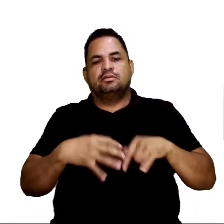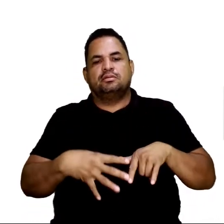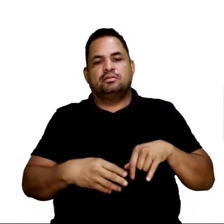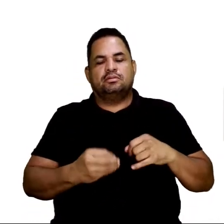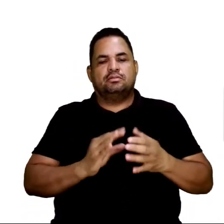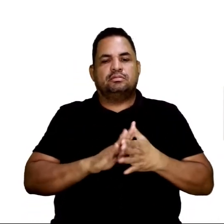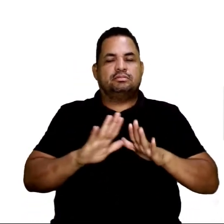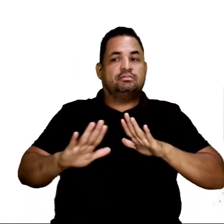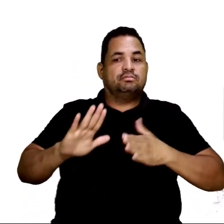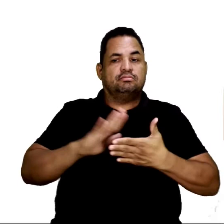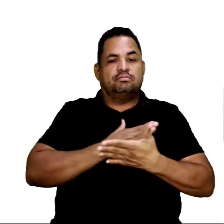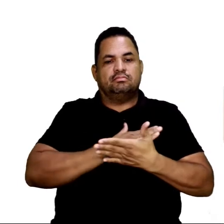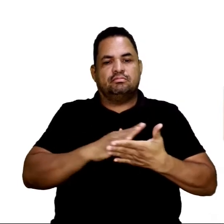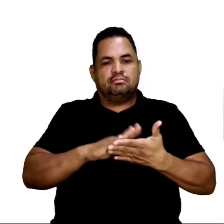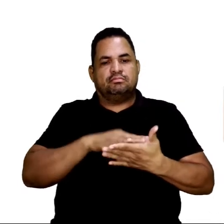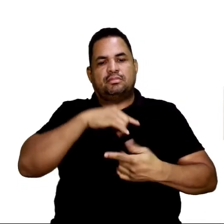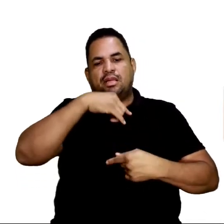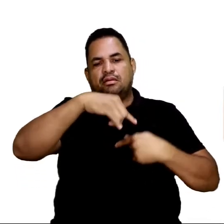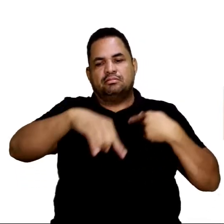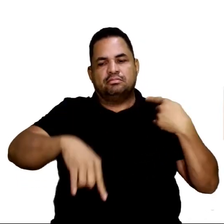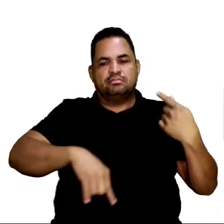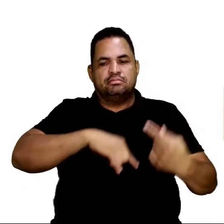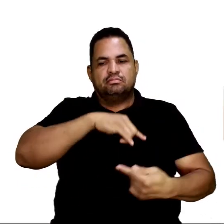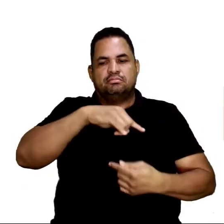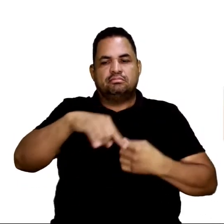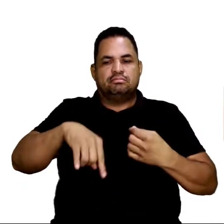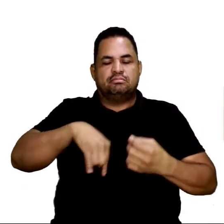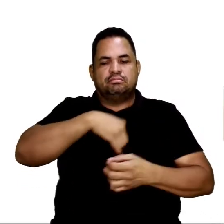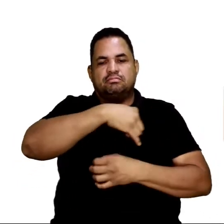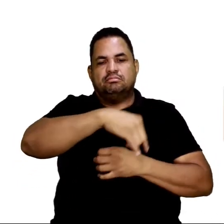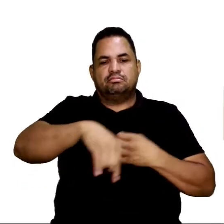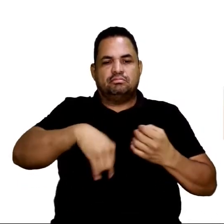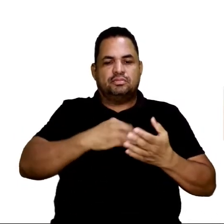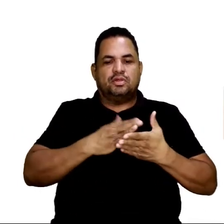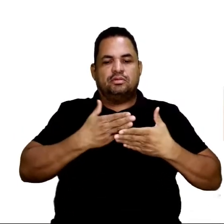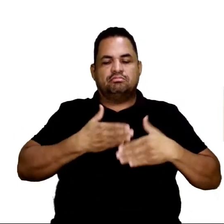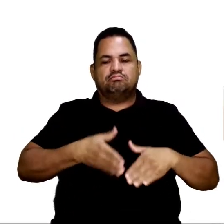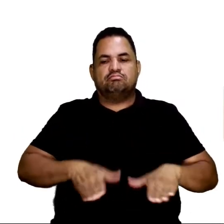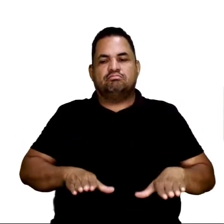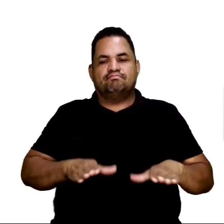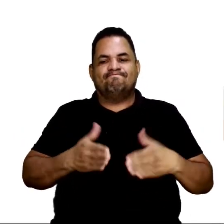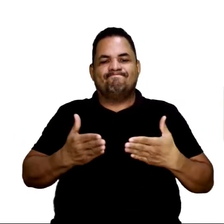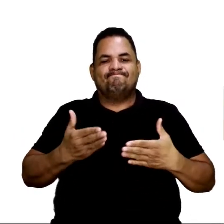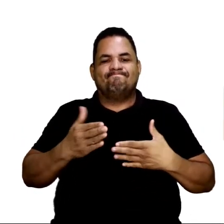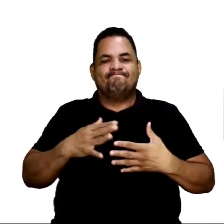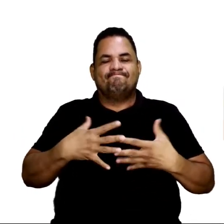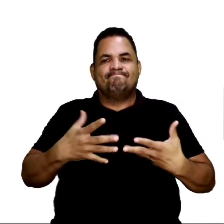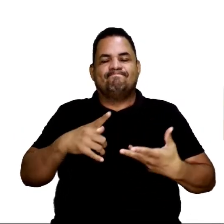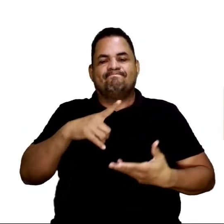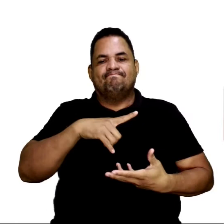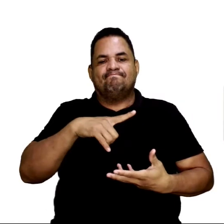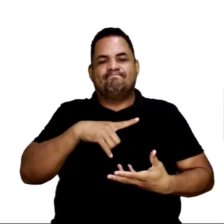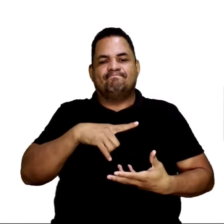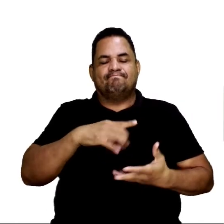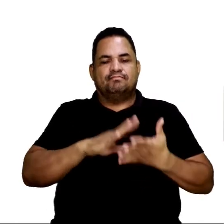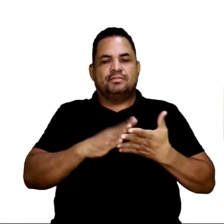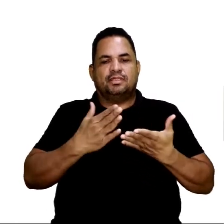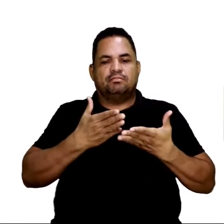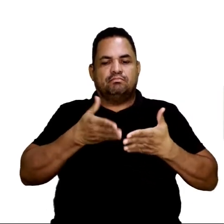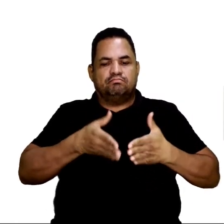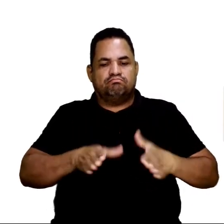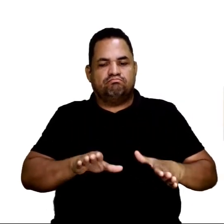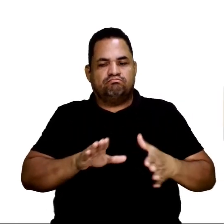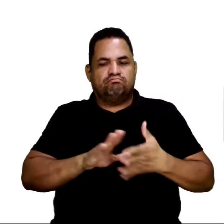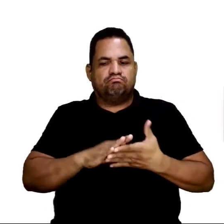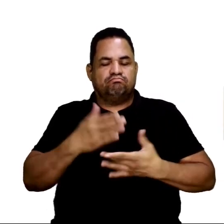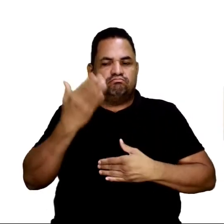às vezes acontece dele se enrolar, né? E na hora do parto não conseguir a mulher ter o parto natural, por